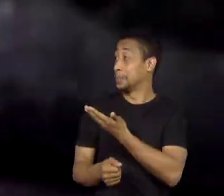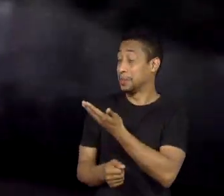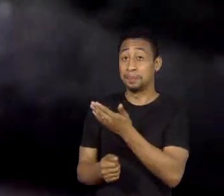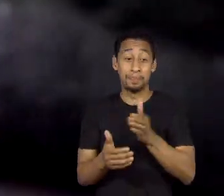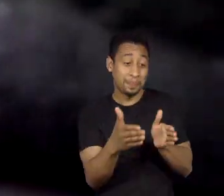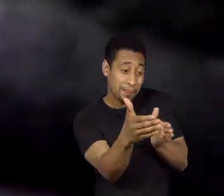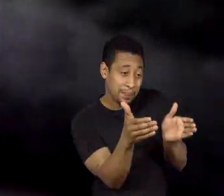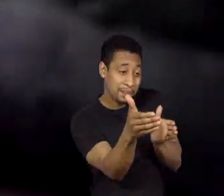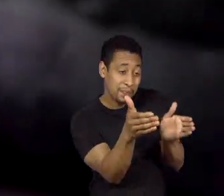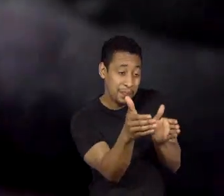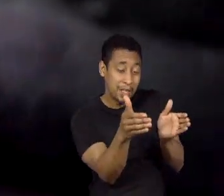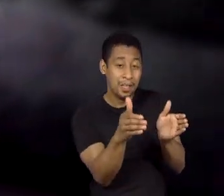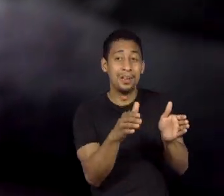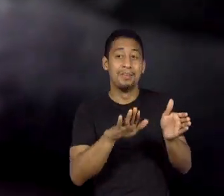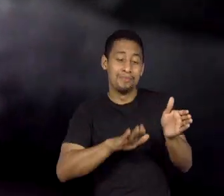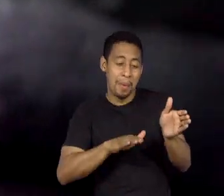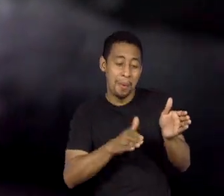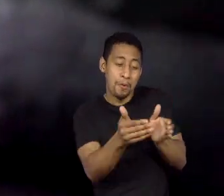a fazer cerâmica.